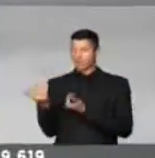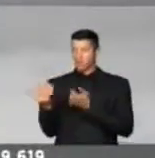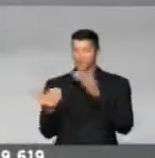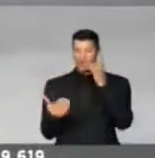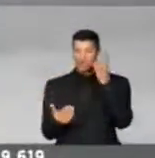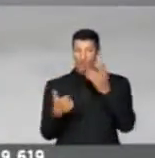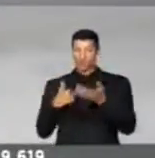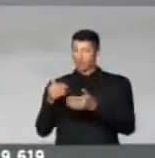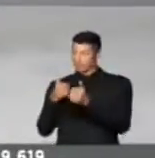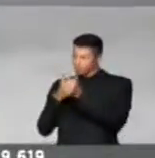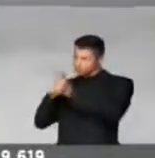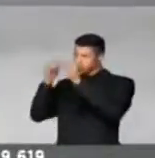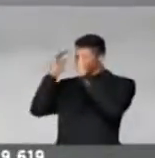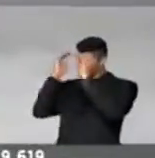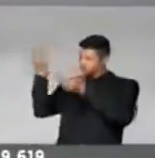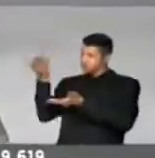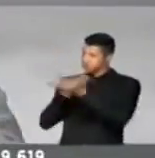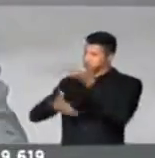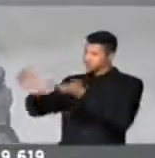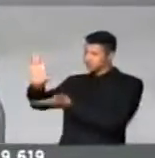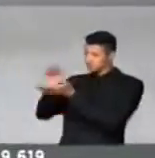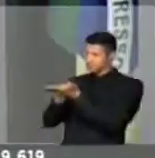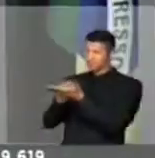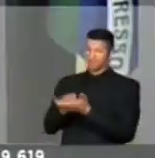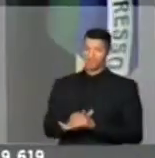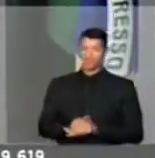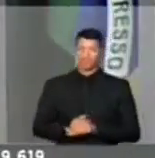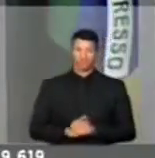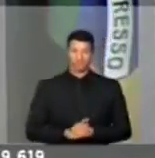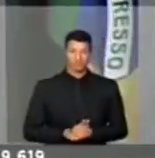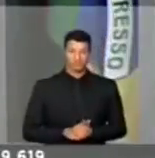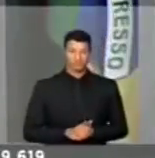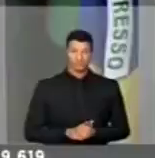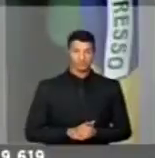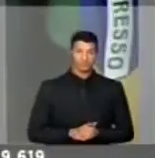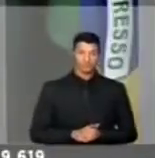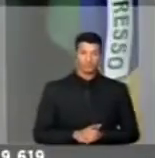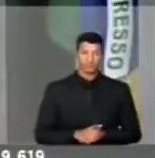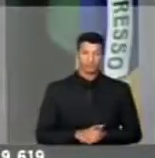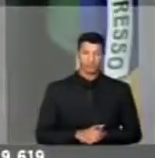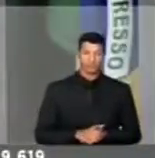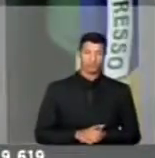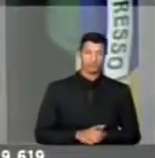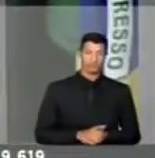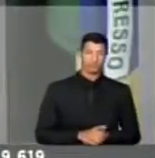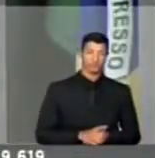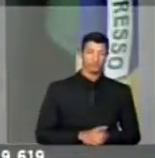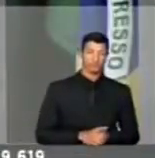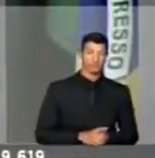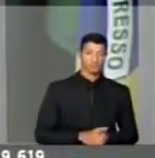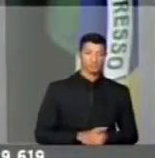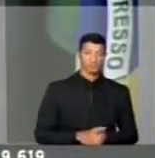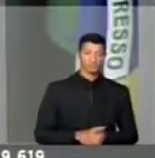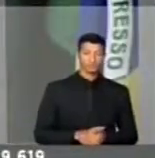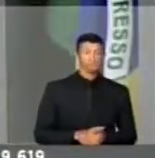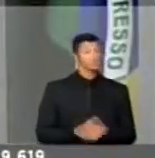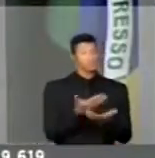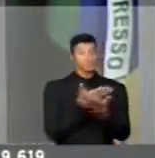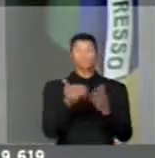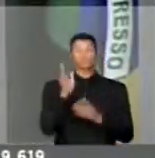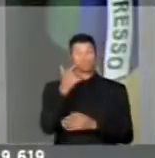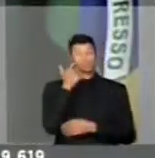deputado, quero seguir muitos passos do senhor. Muito obrigado. Muito obrigado, incorporo a parte de Vossa Excelência. Como os senhores